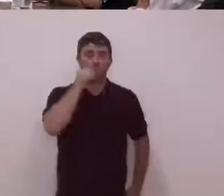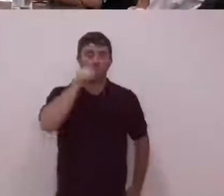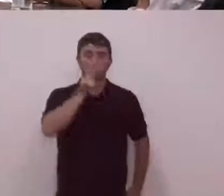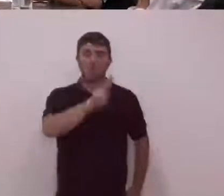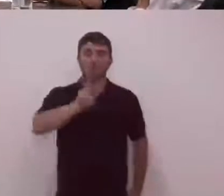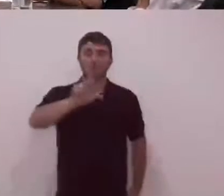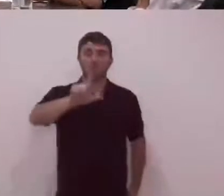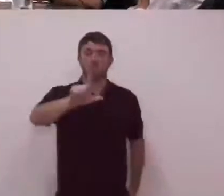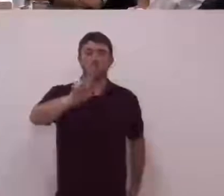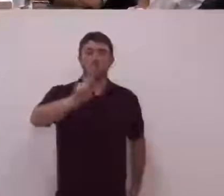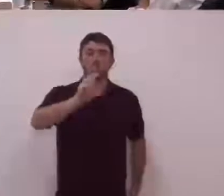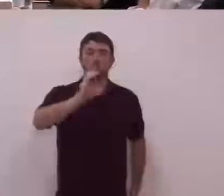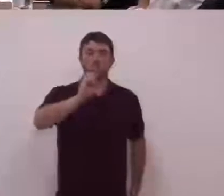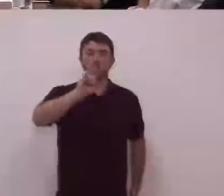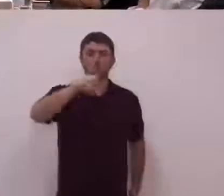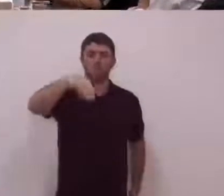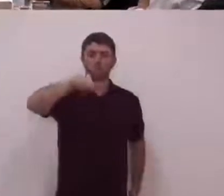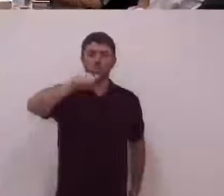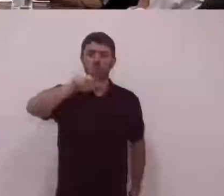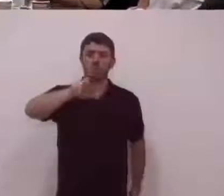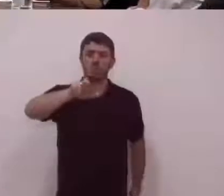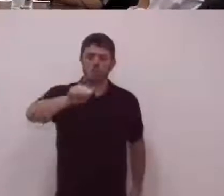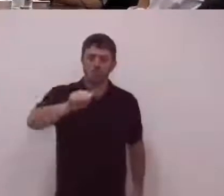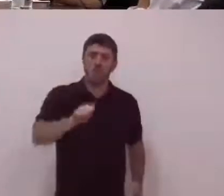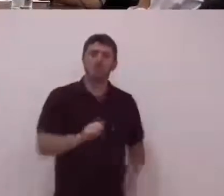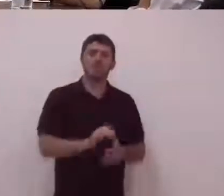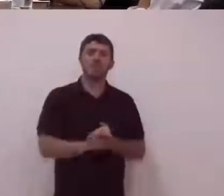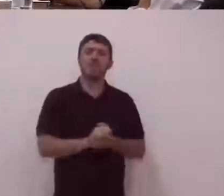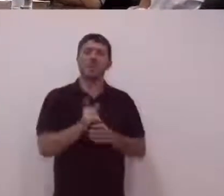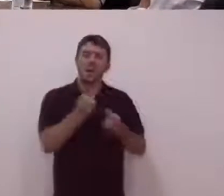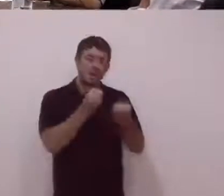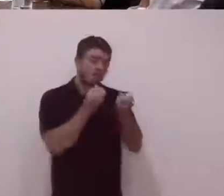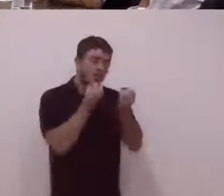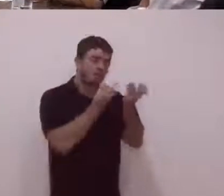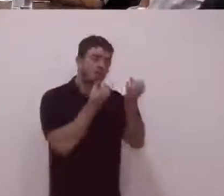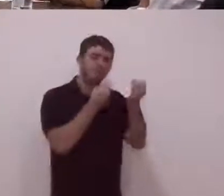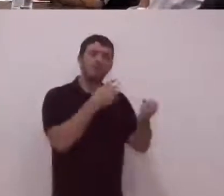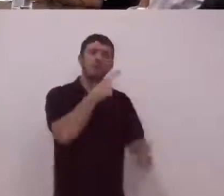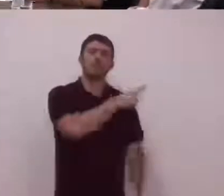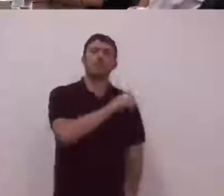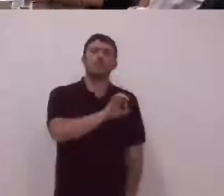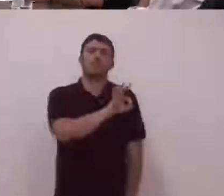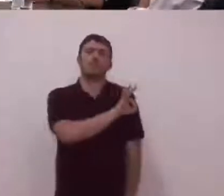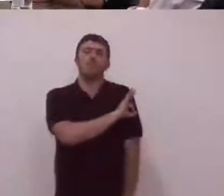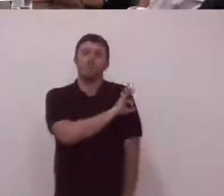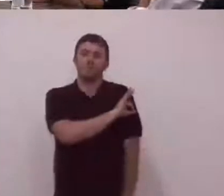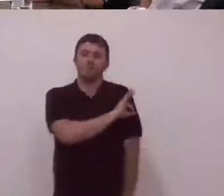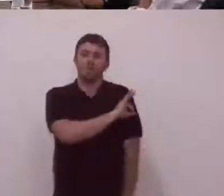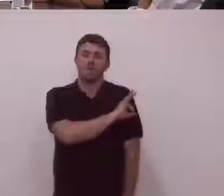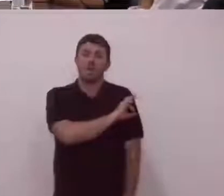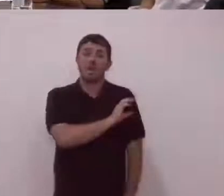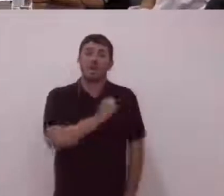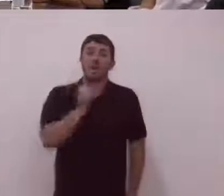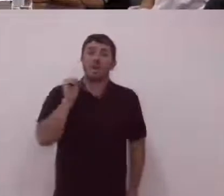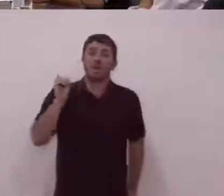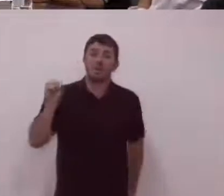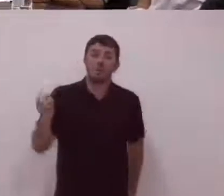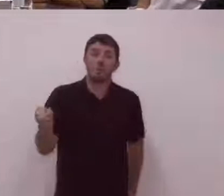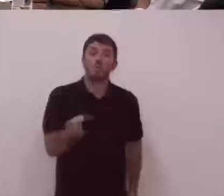informar ao senhor prefeito municipal que a nova específica da Polícia Militar,